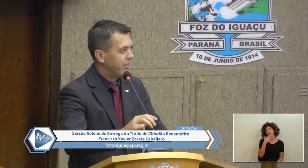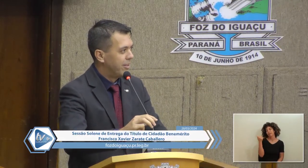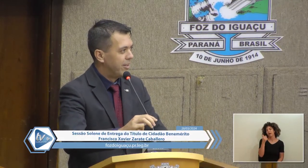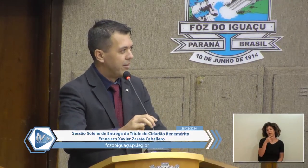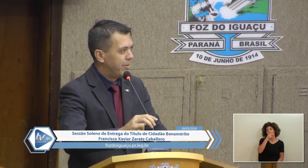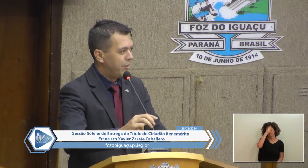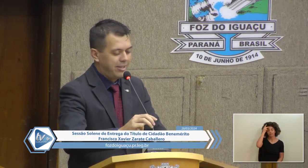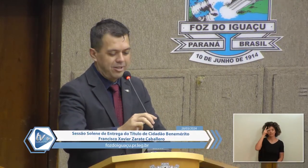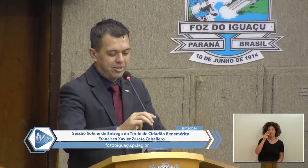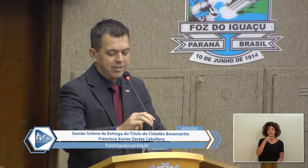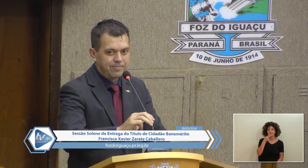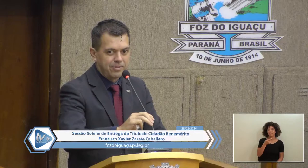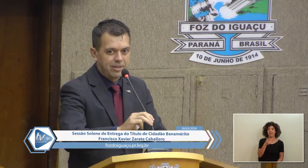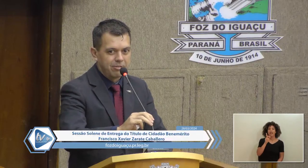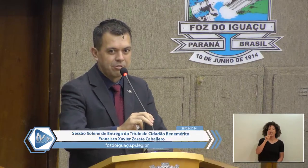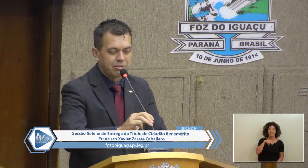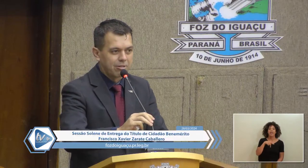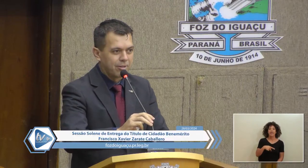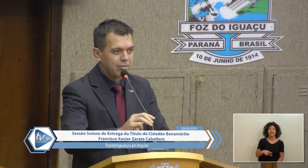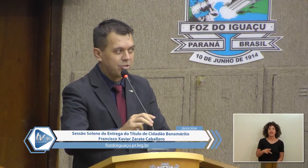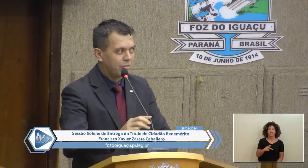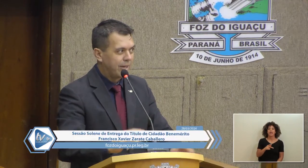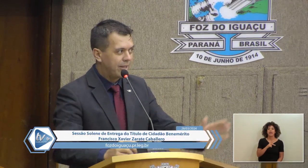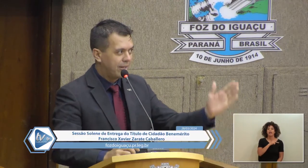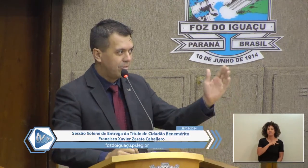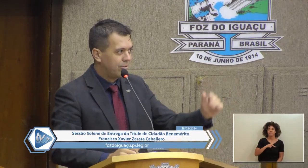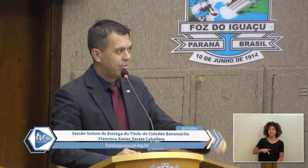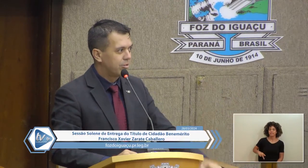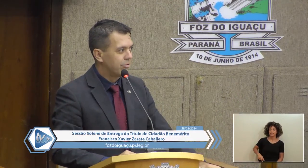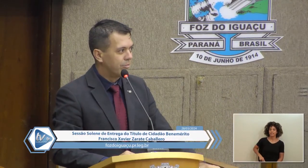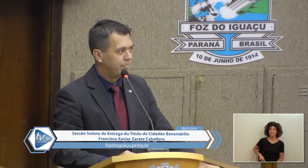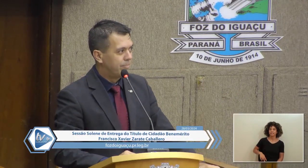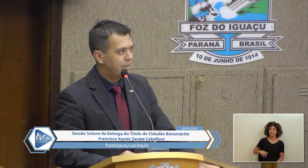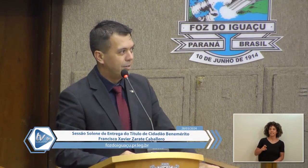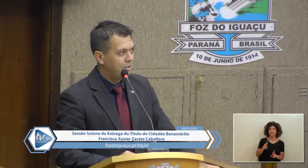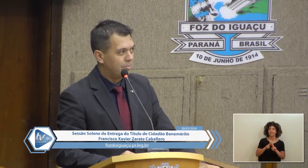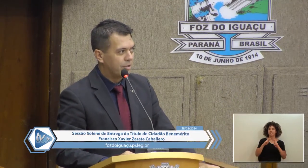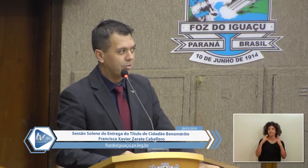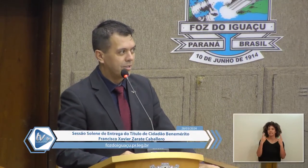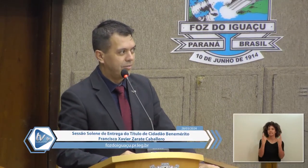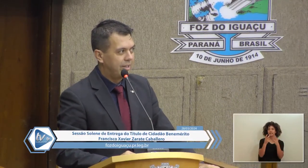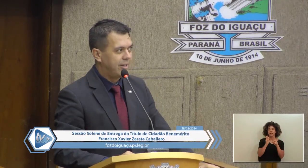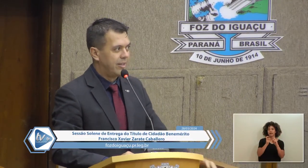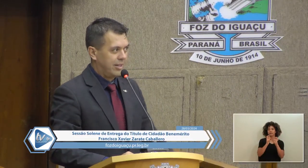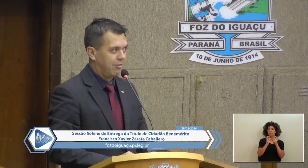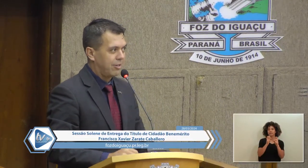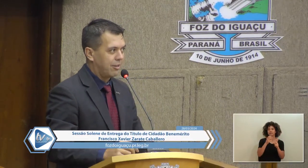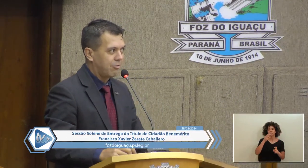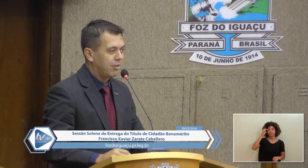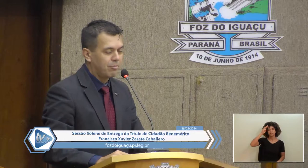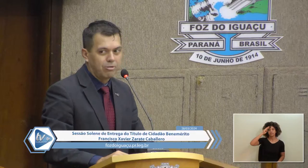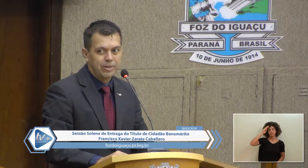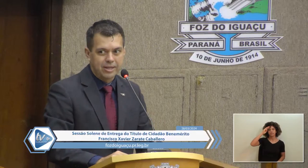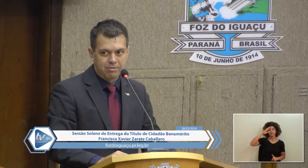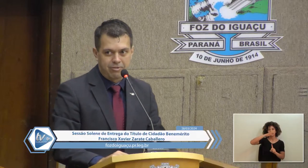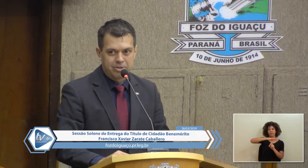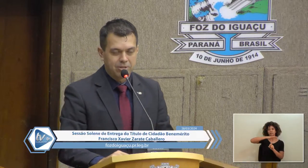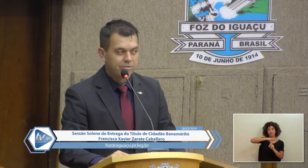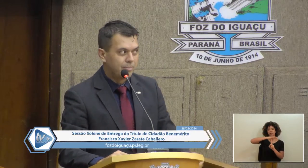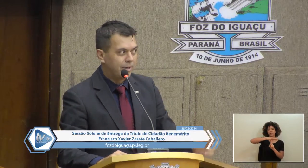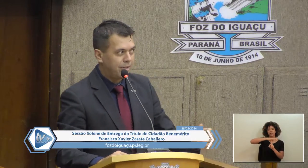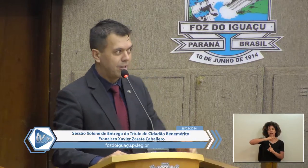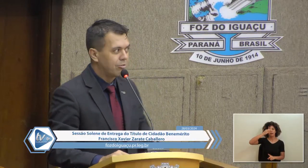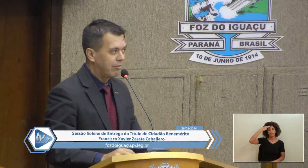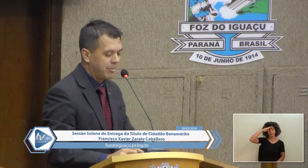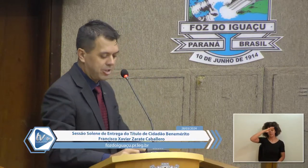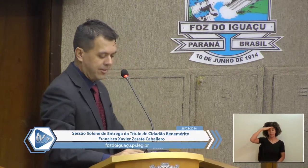nosso presidente da União dos Escoteiros do Brasil, região do Paraná, que o nosso presidente Márcio Rosa vai anunciar na sequência. Muito obrigado novamente a